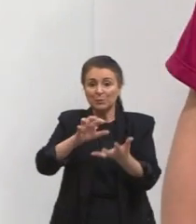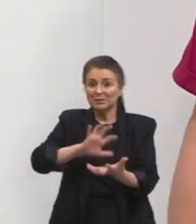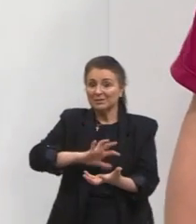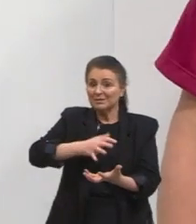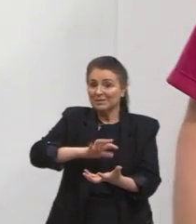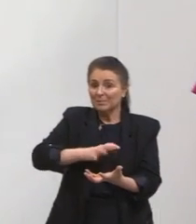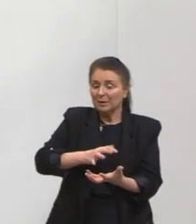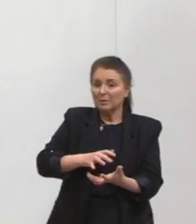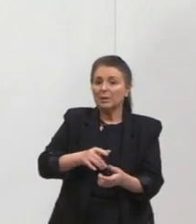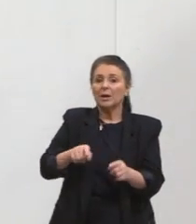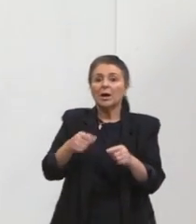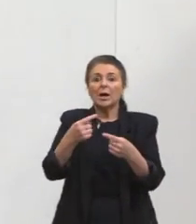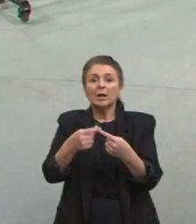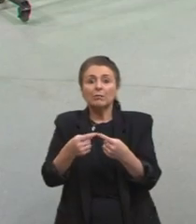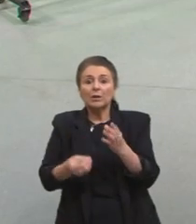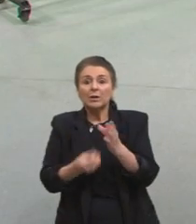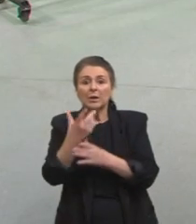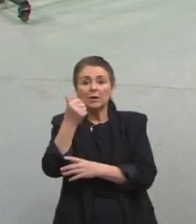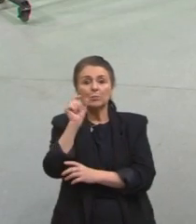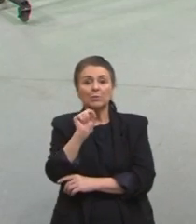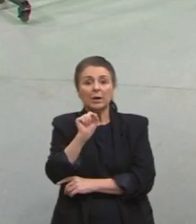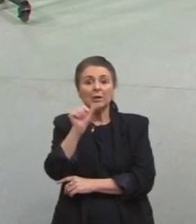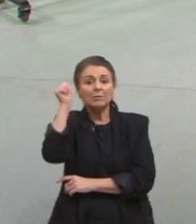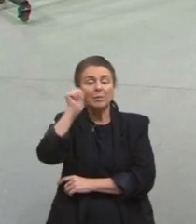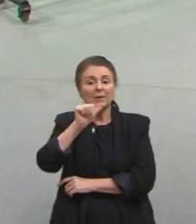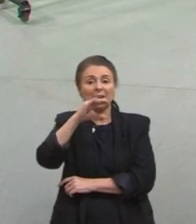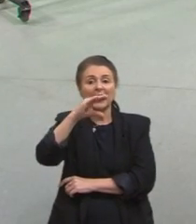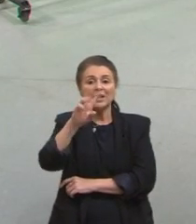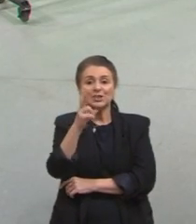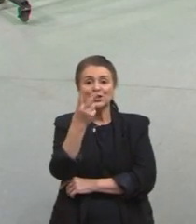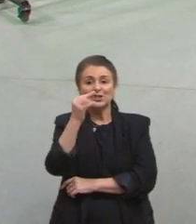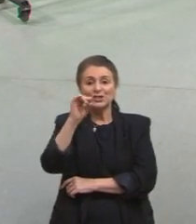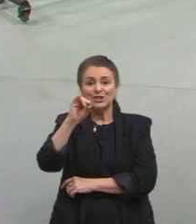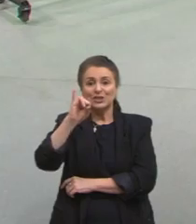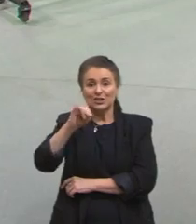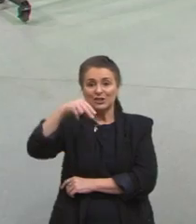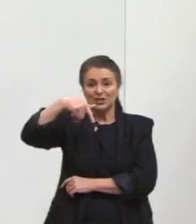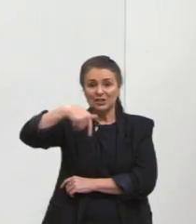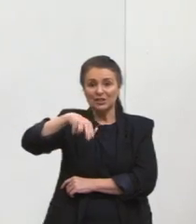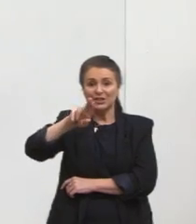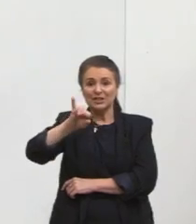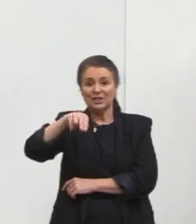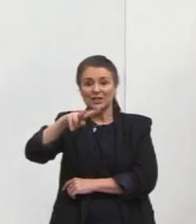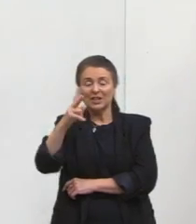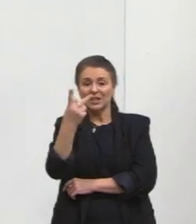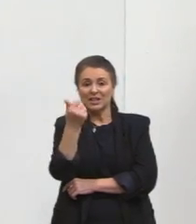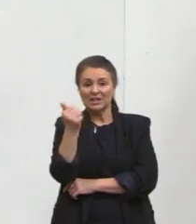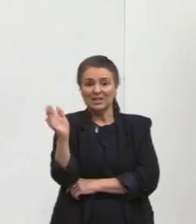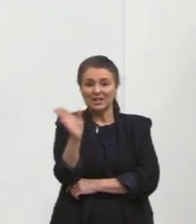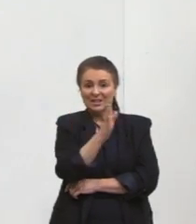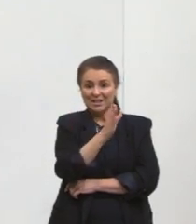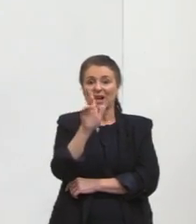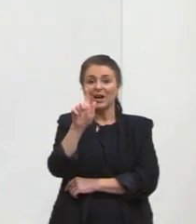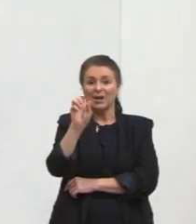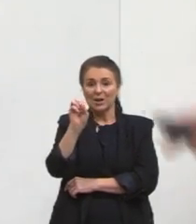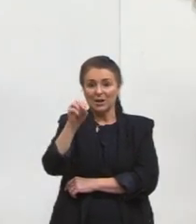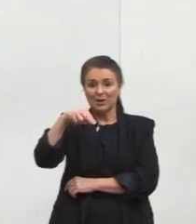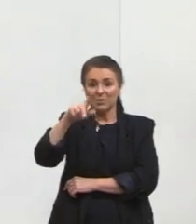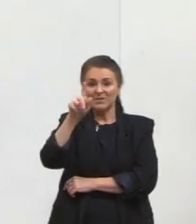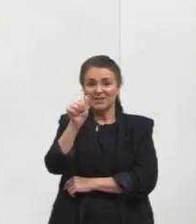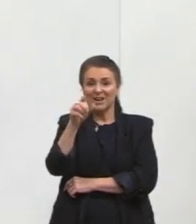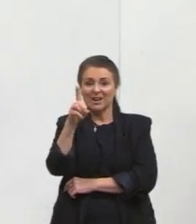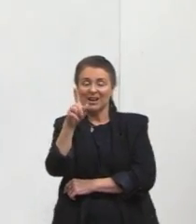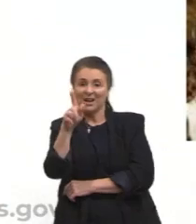ele foi criado por uma mulher né pela Chiquinha Gonzaga que é aquele samba enredo bem conhecido do Abre Alas né mas